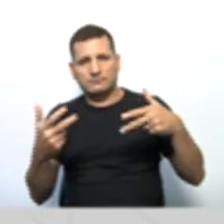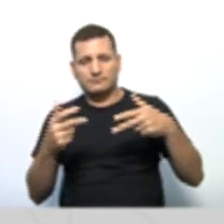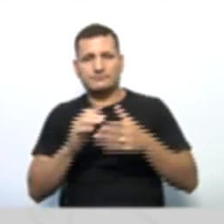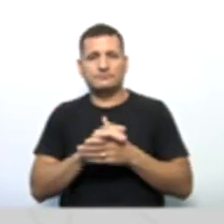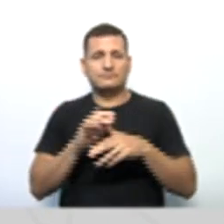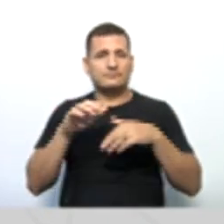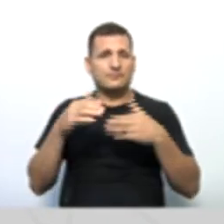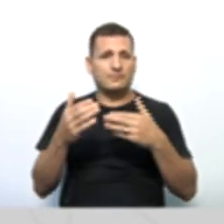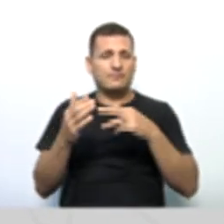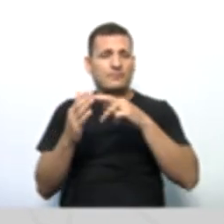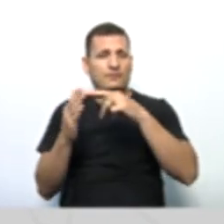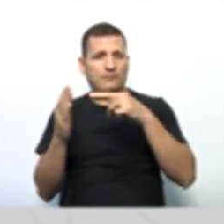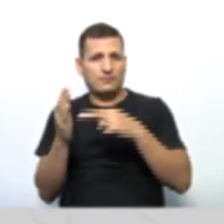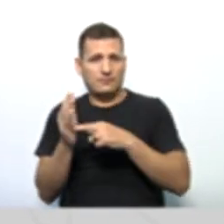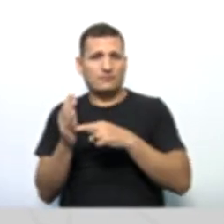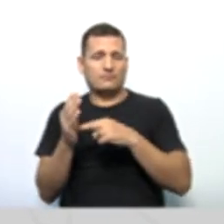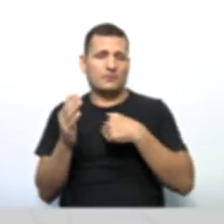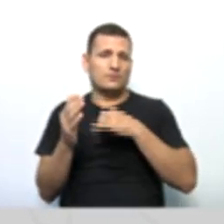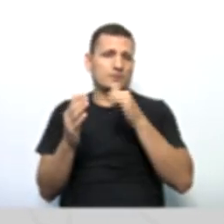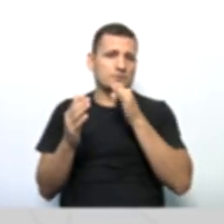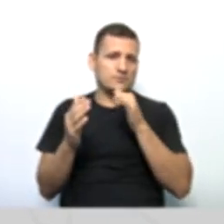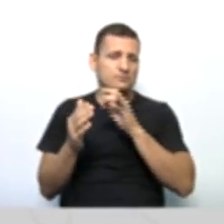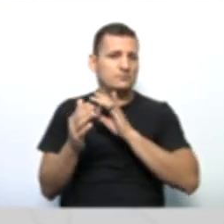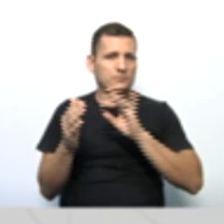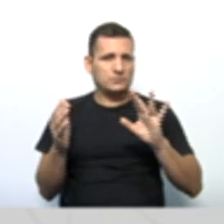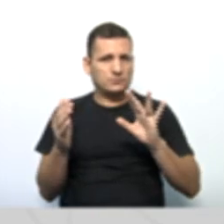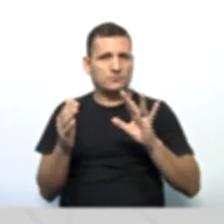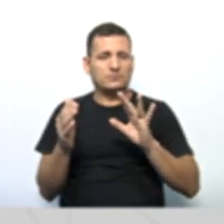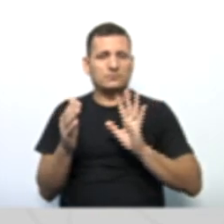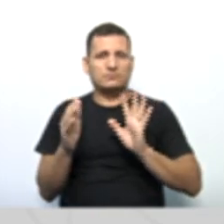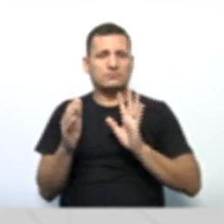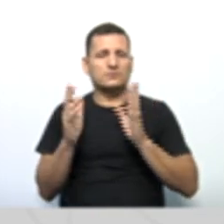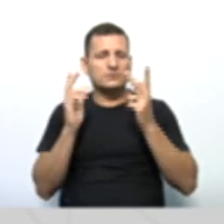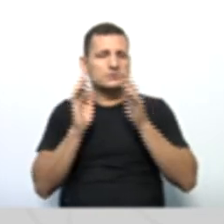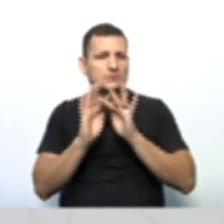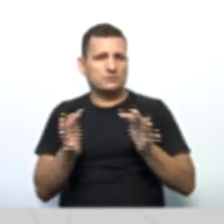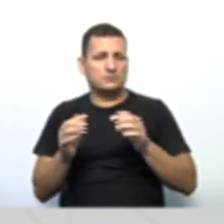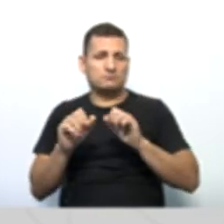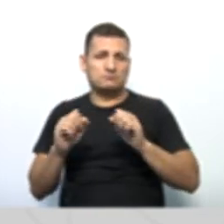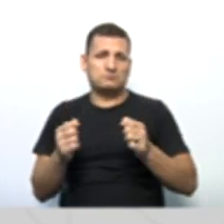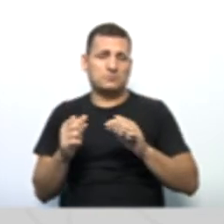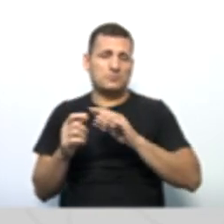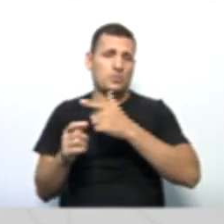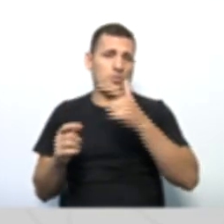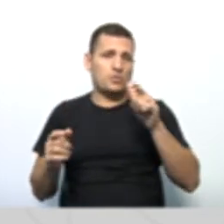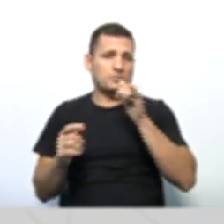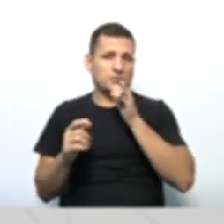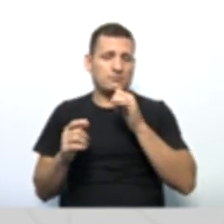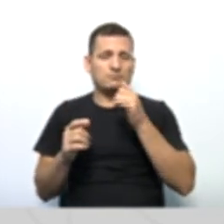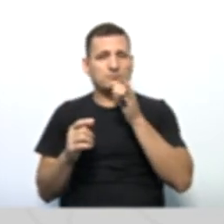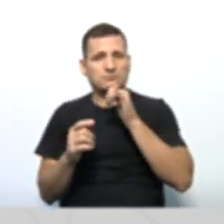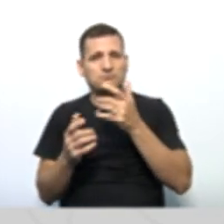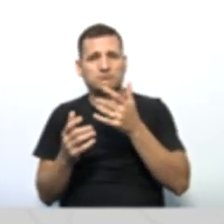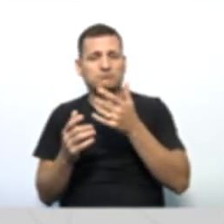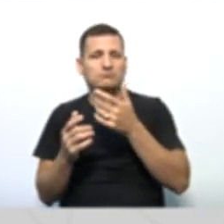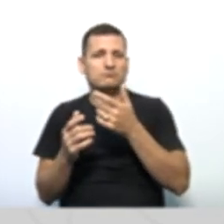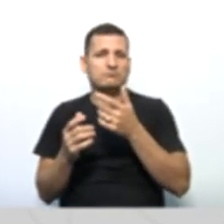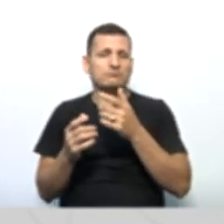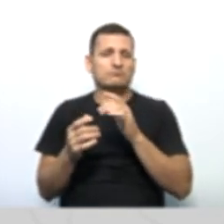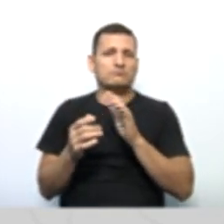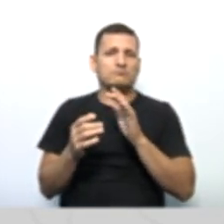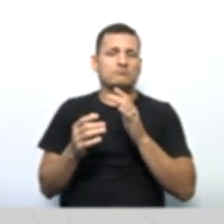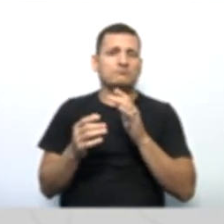as normas de conduta, claro que eu estou usando exemplos bem banais, mas podem surgir outras coisas. Por exemplo, a imposição